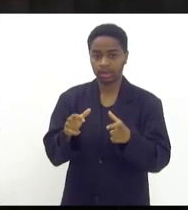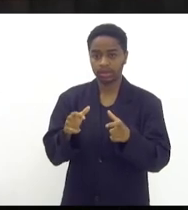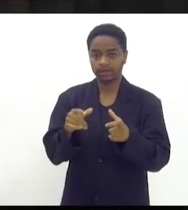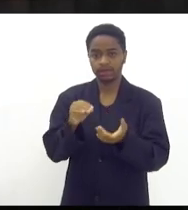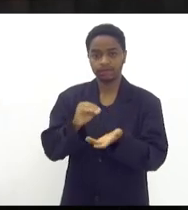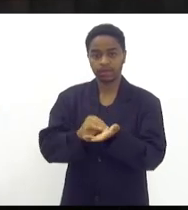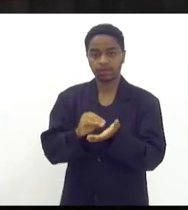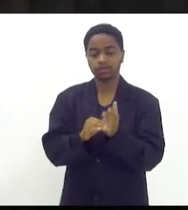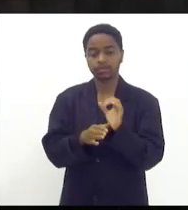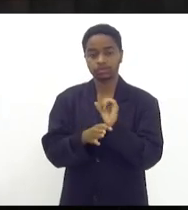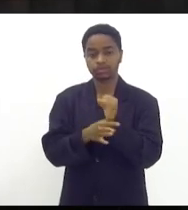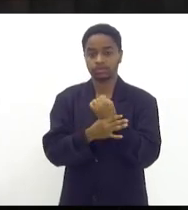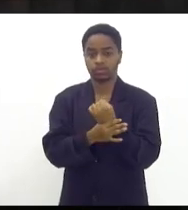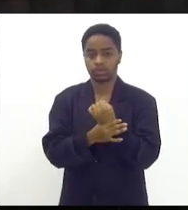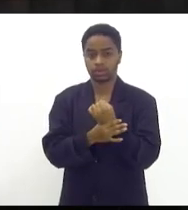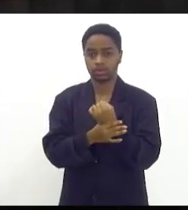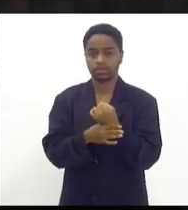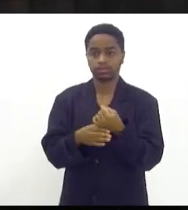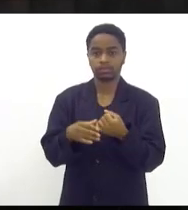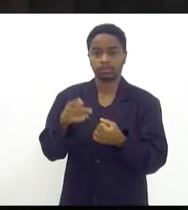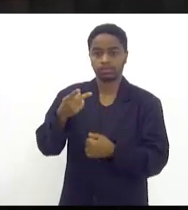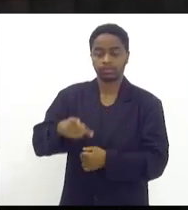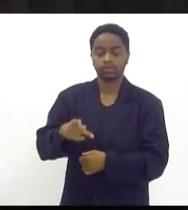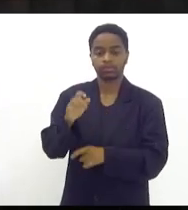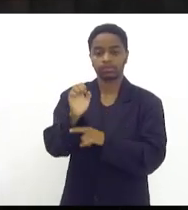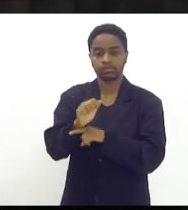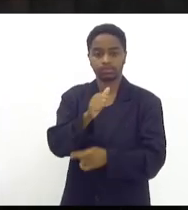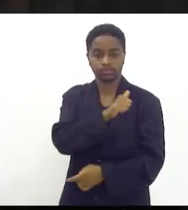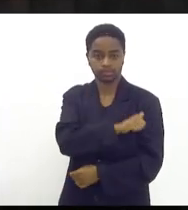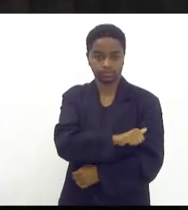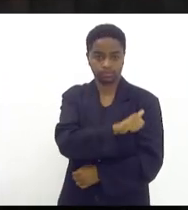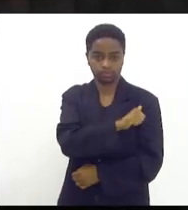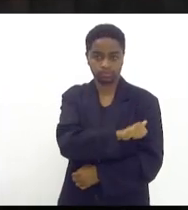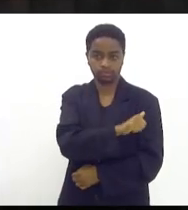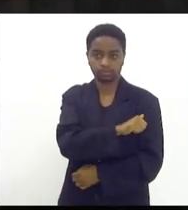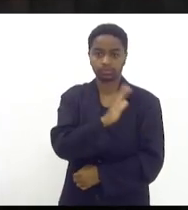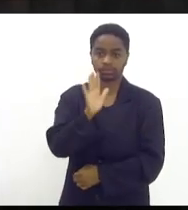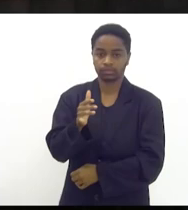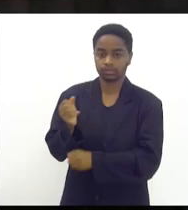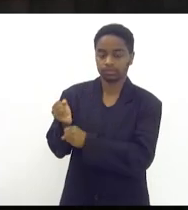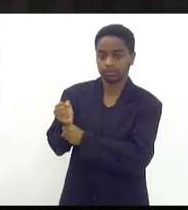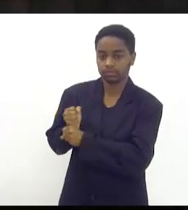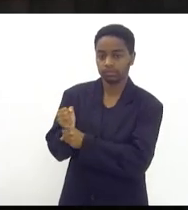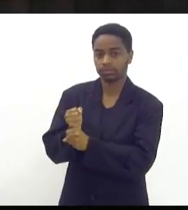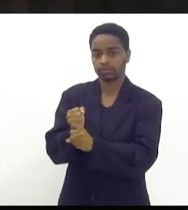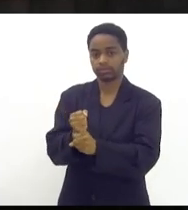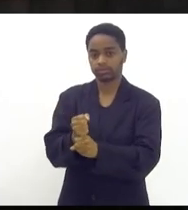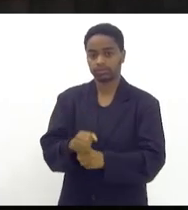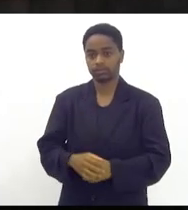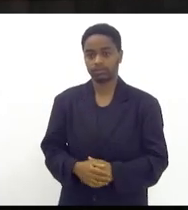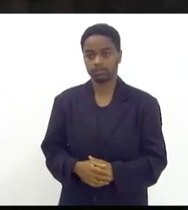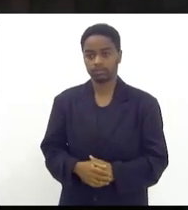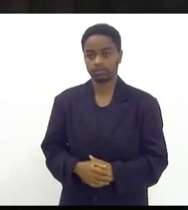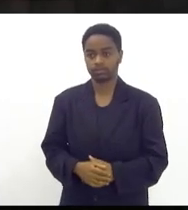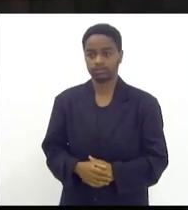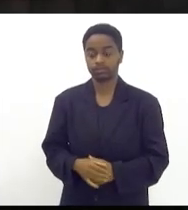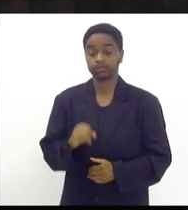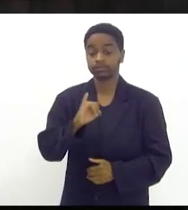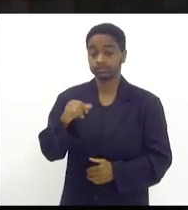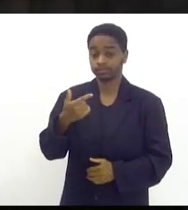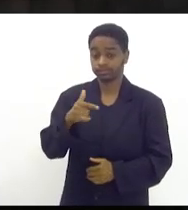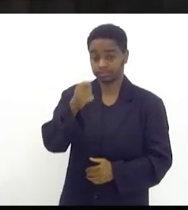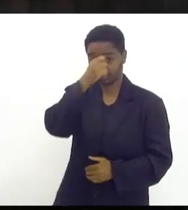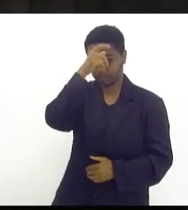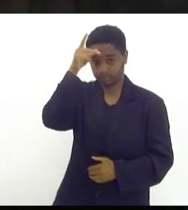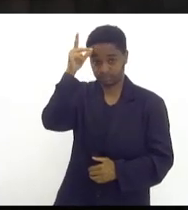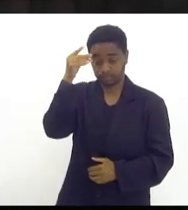segurança praticada pelo Estado do Rio de Janeiro há décadas. Se não fosse o prefeito de Maricá